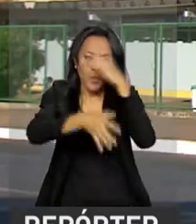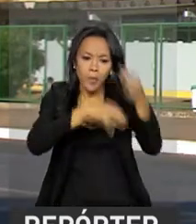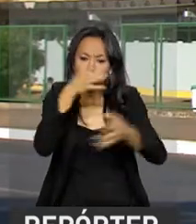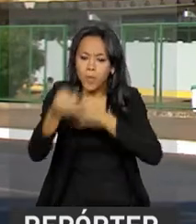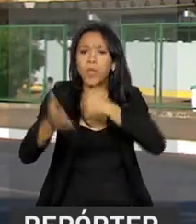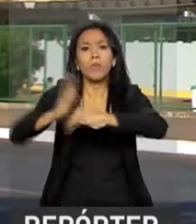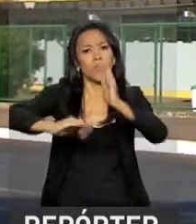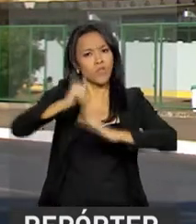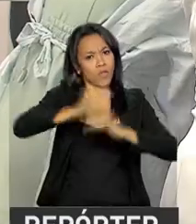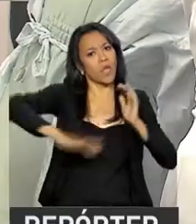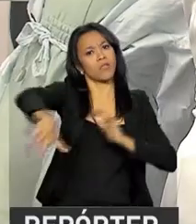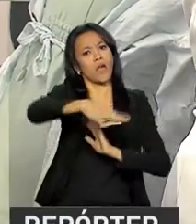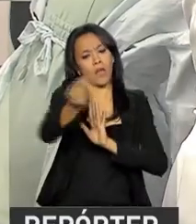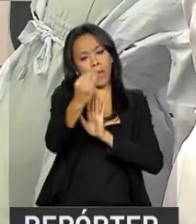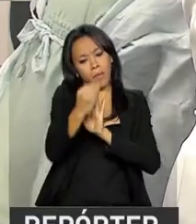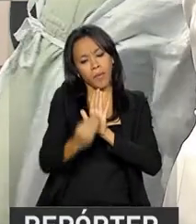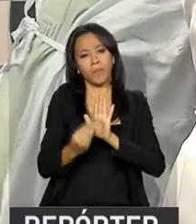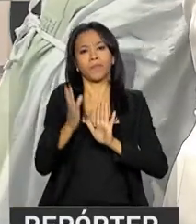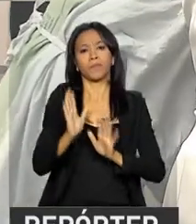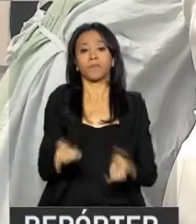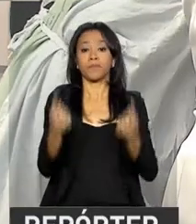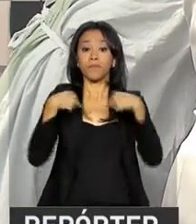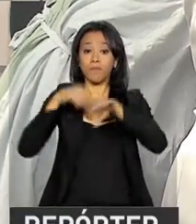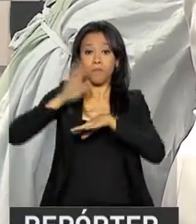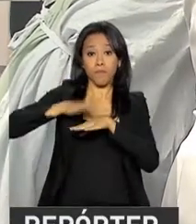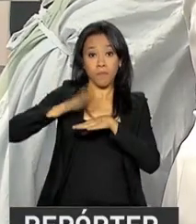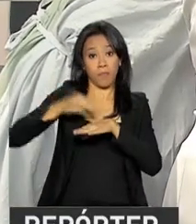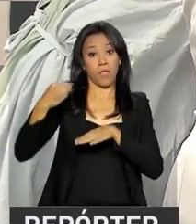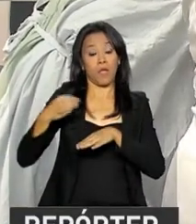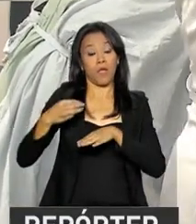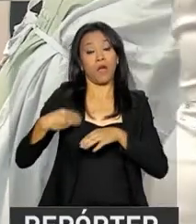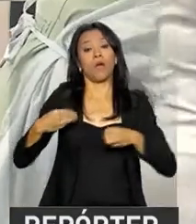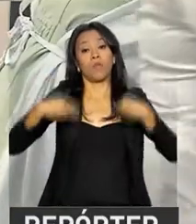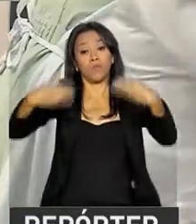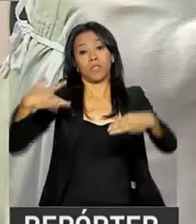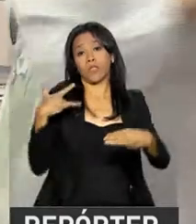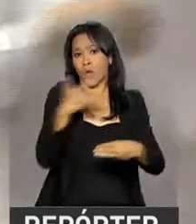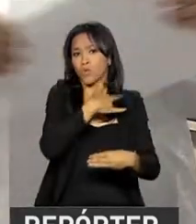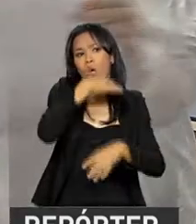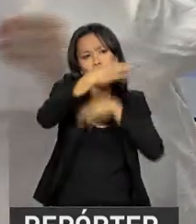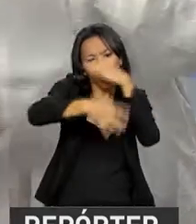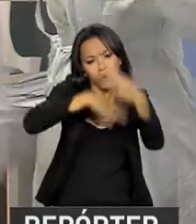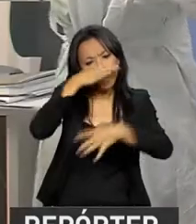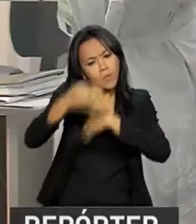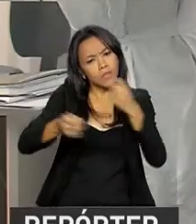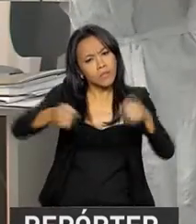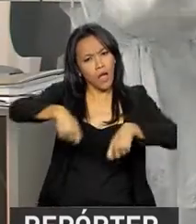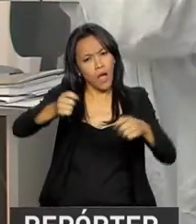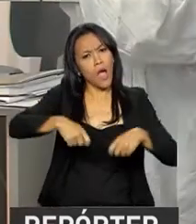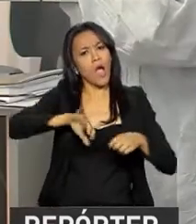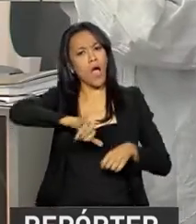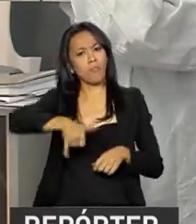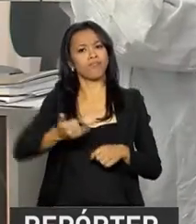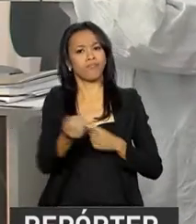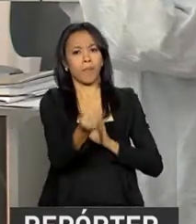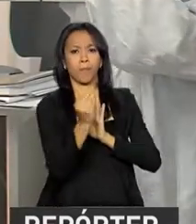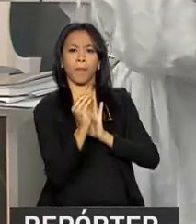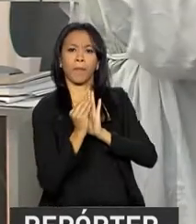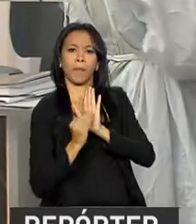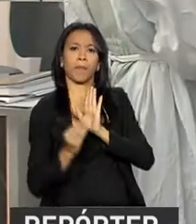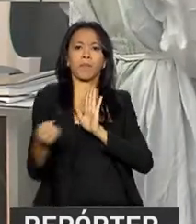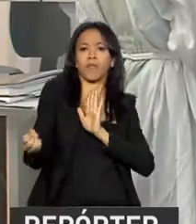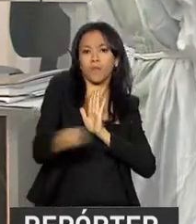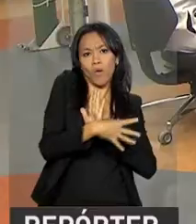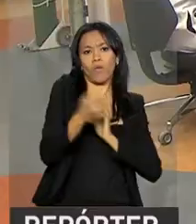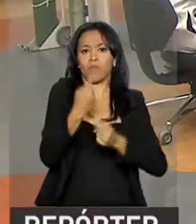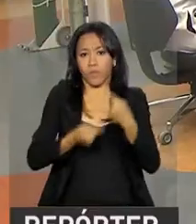profissionais da área de acordo com ministério da saúde algumas sugestões poderão ser levadas em consideração na implementação da nova